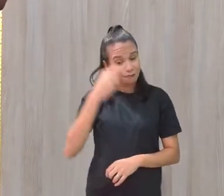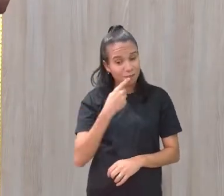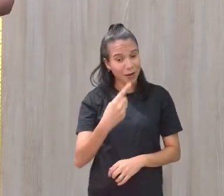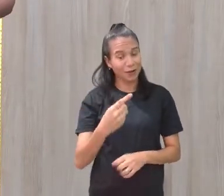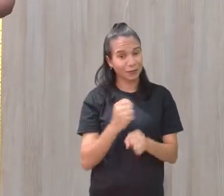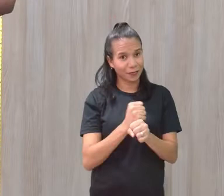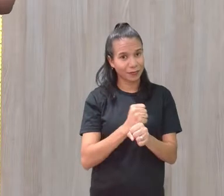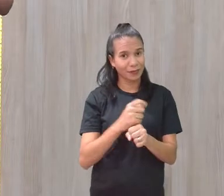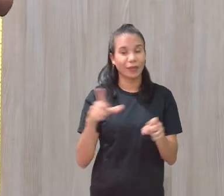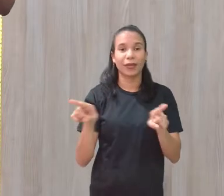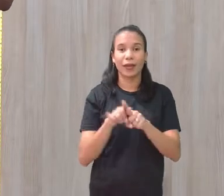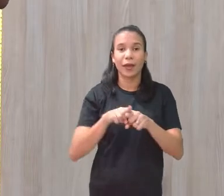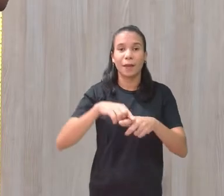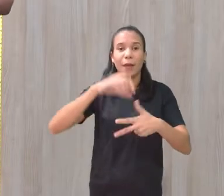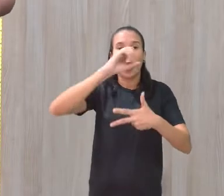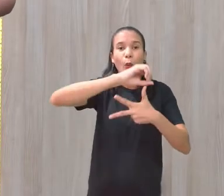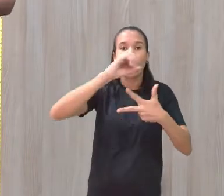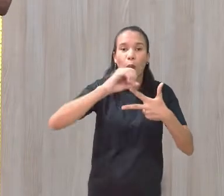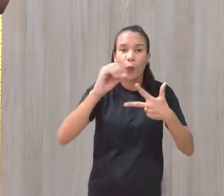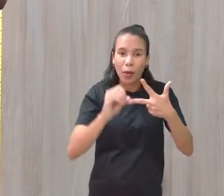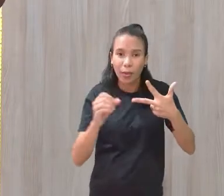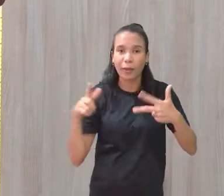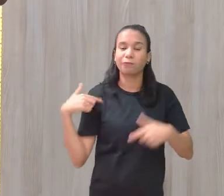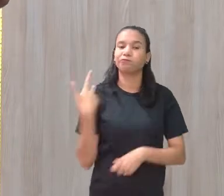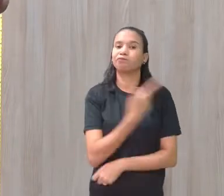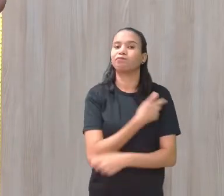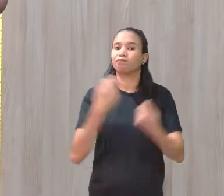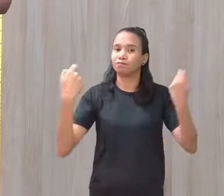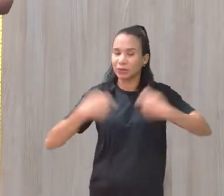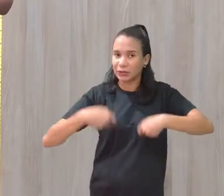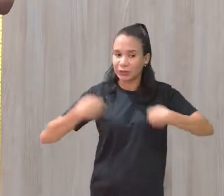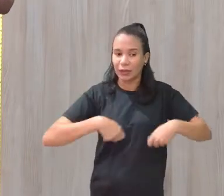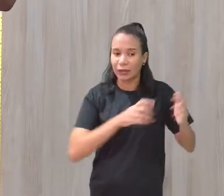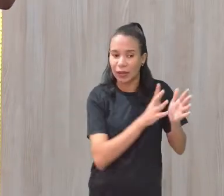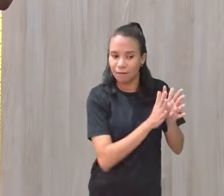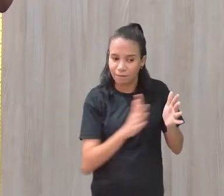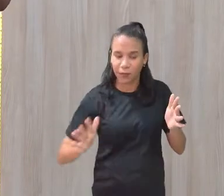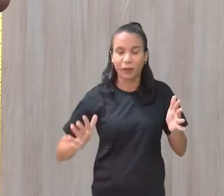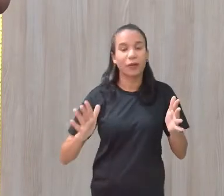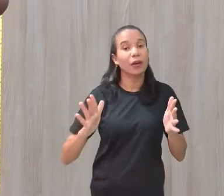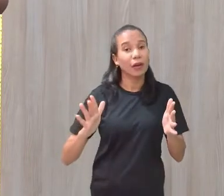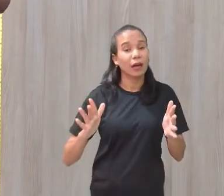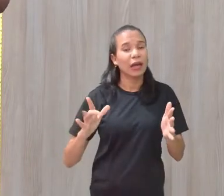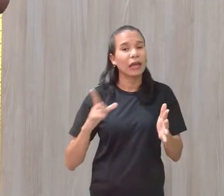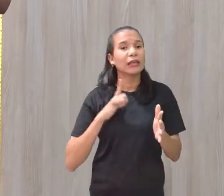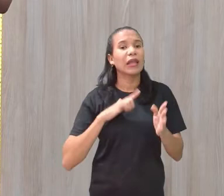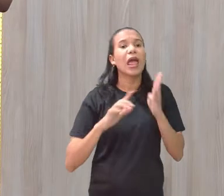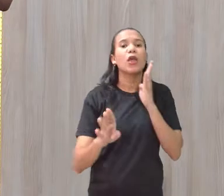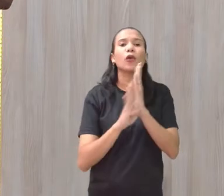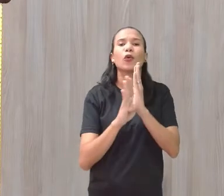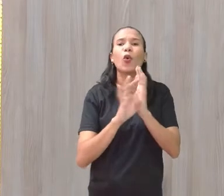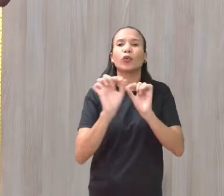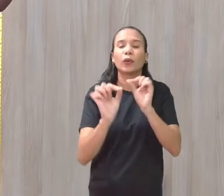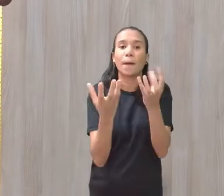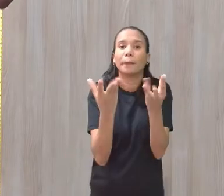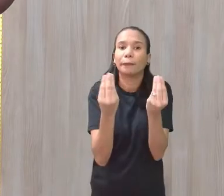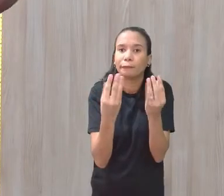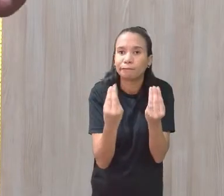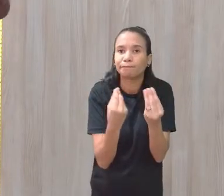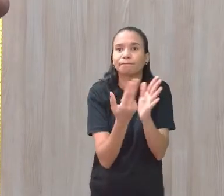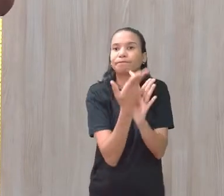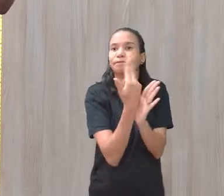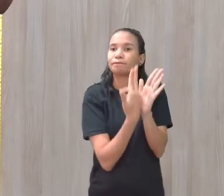no Enem, que a gente precisa, né, passar por essa fase, a gente encontra muitas e